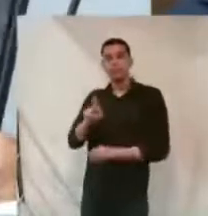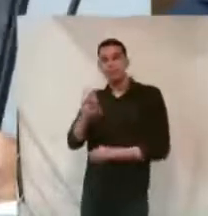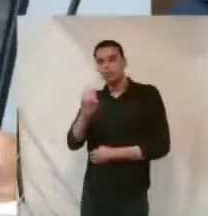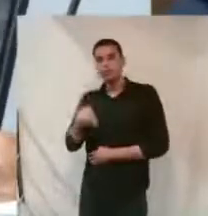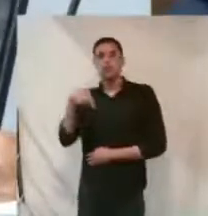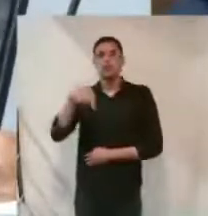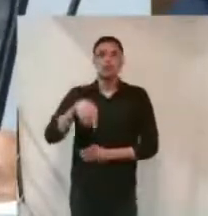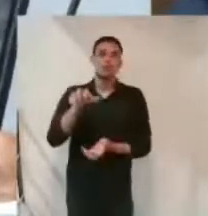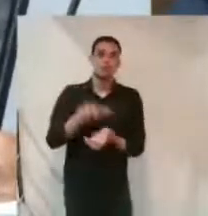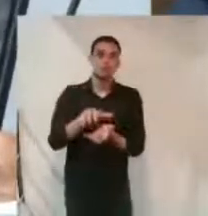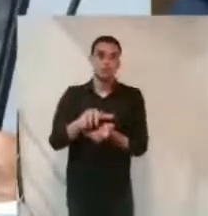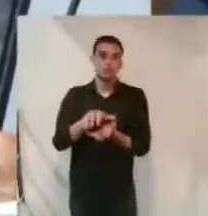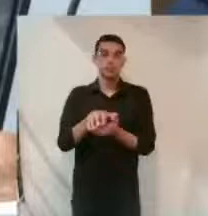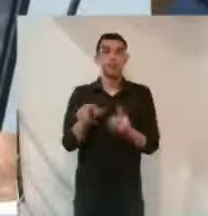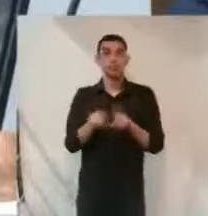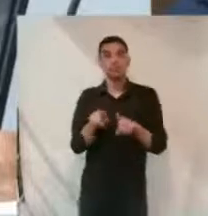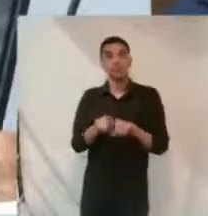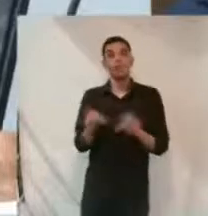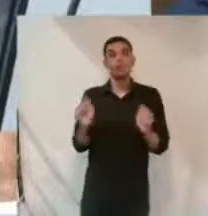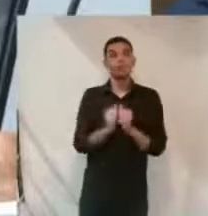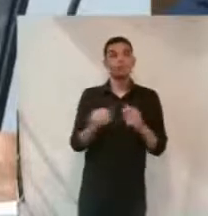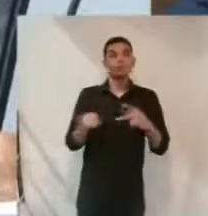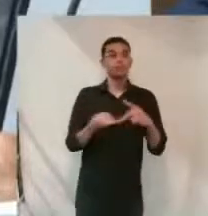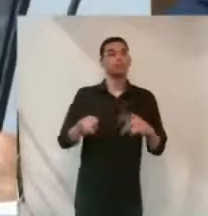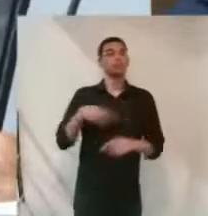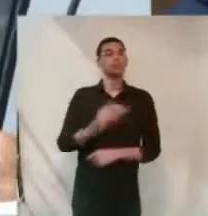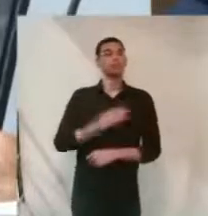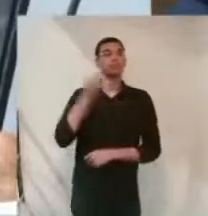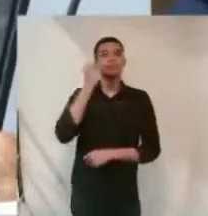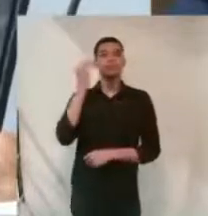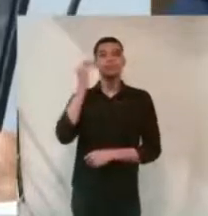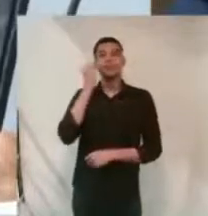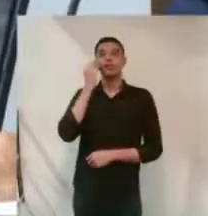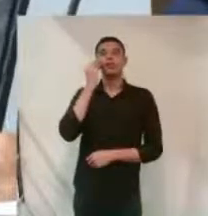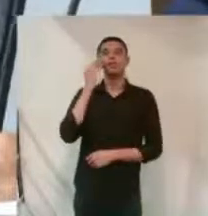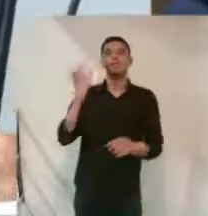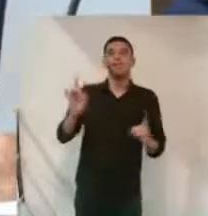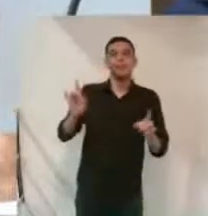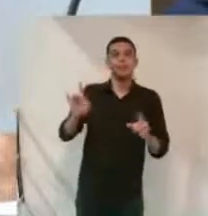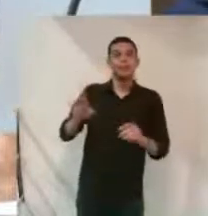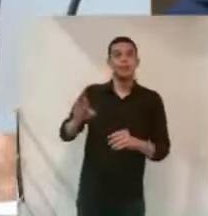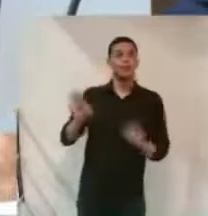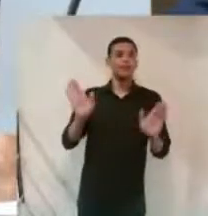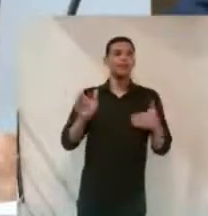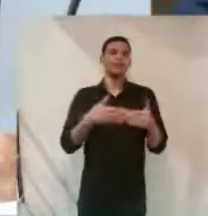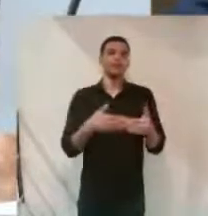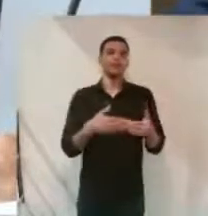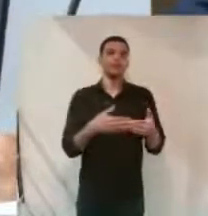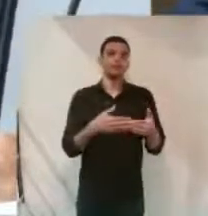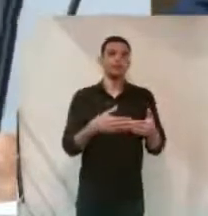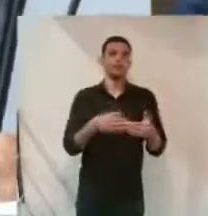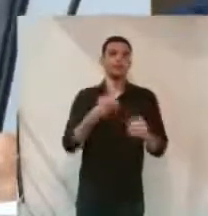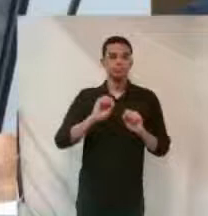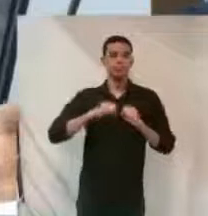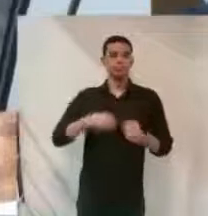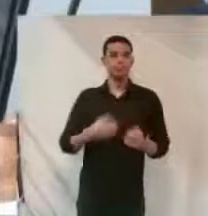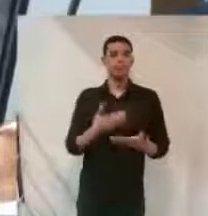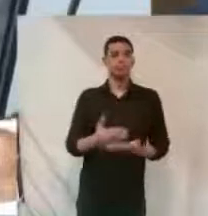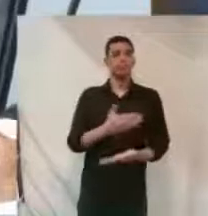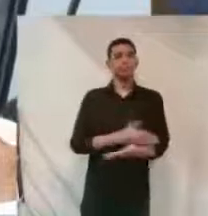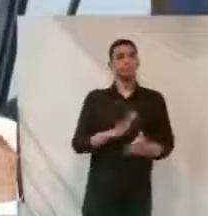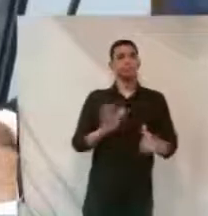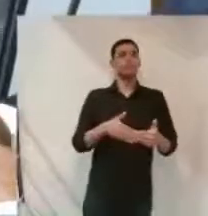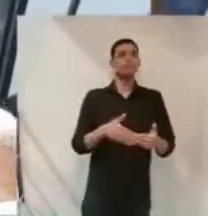Ministério Público para a gente tentar encerrar isso o quanto antes. Então, pessoal, eu deixo aqui, parabenizo todo o evento, acho que ele